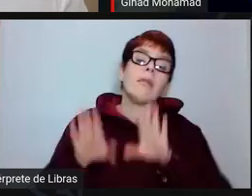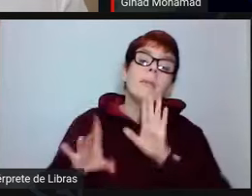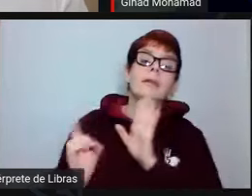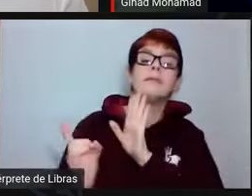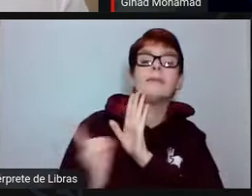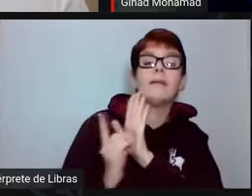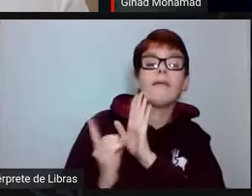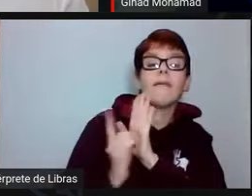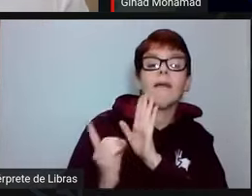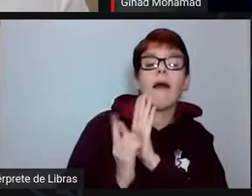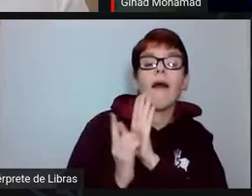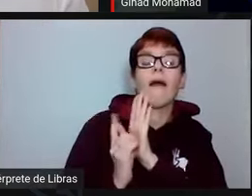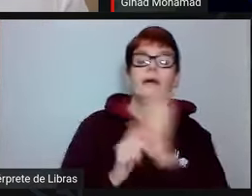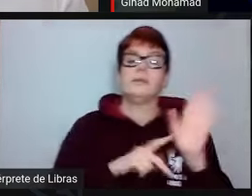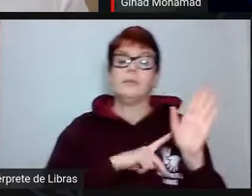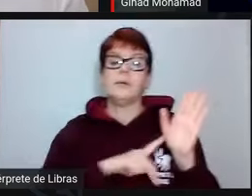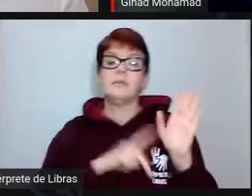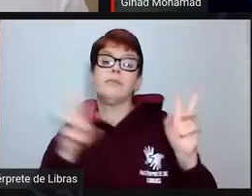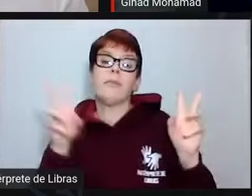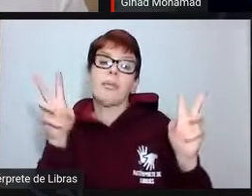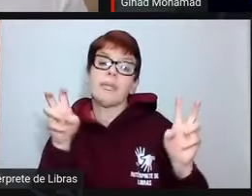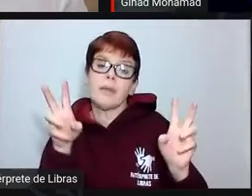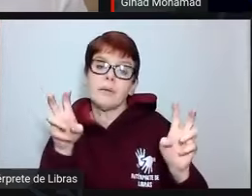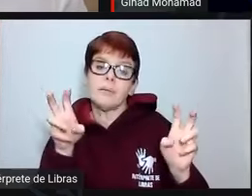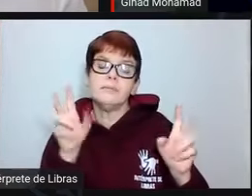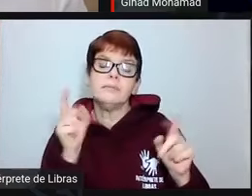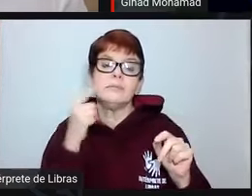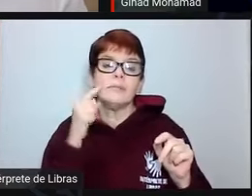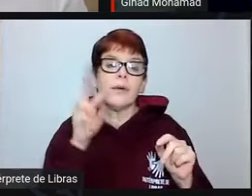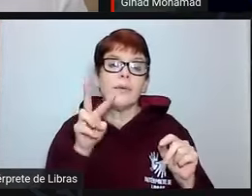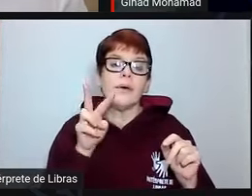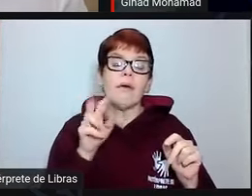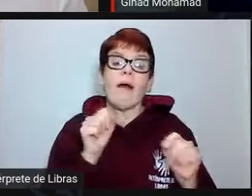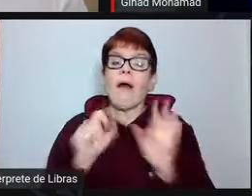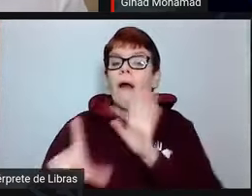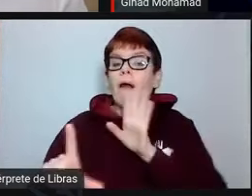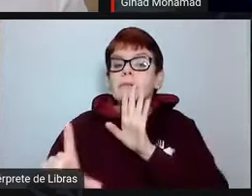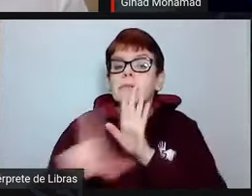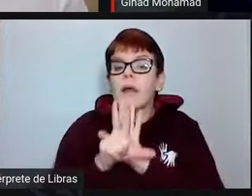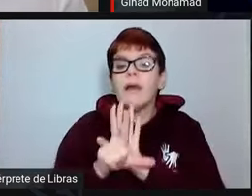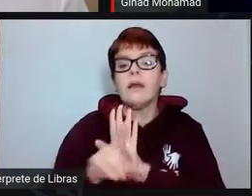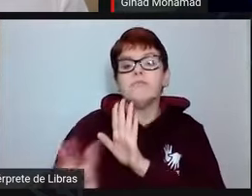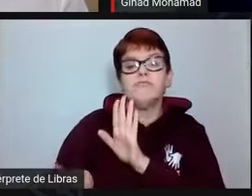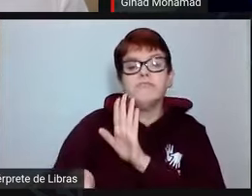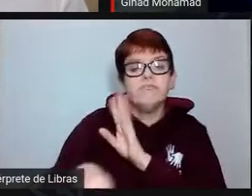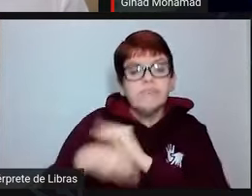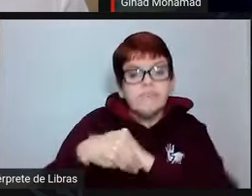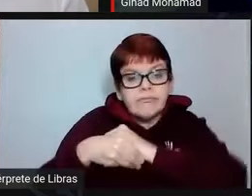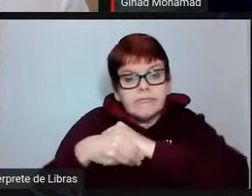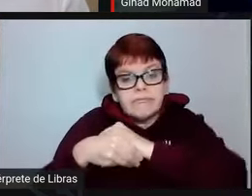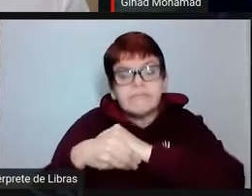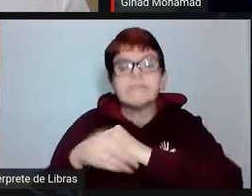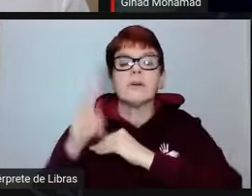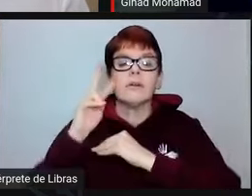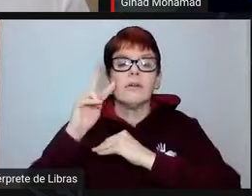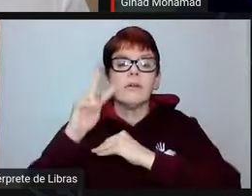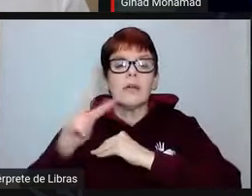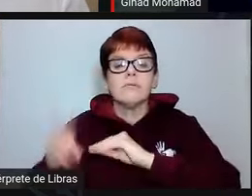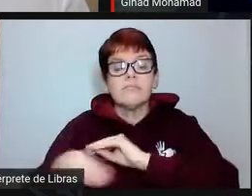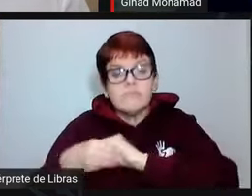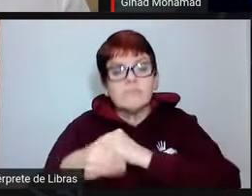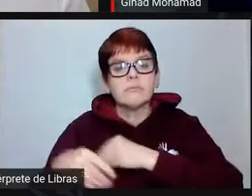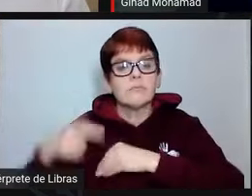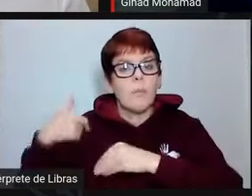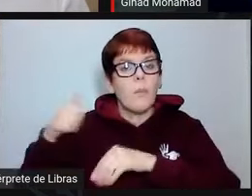presidenciais sobre o tema. As leis complementares que estão postas aí, que vêm